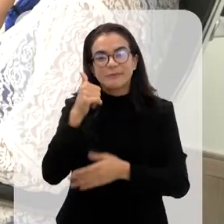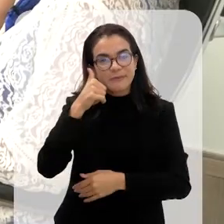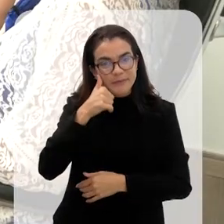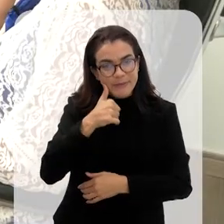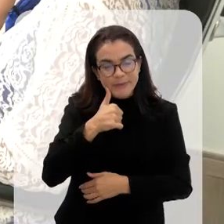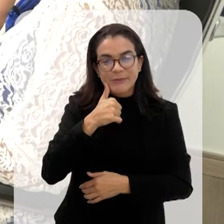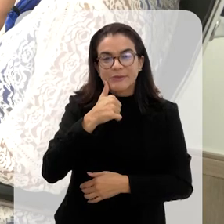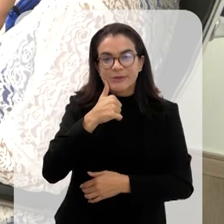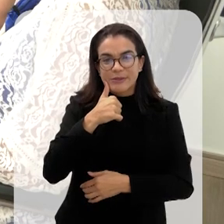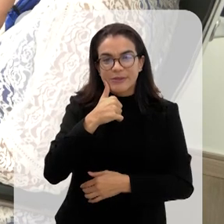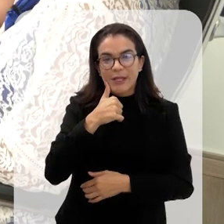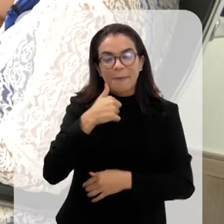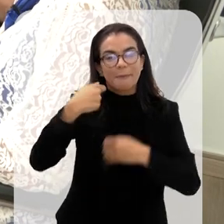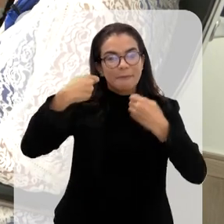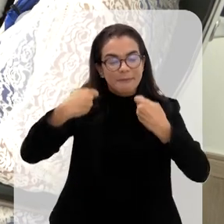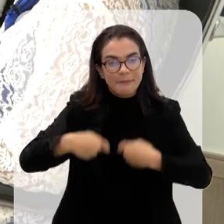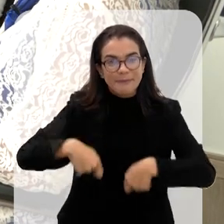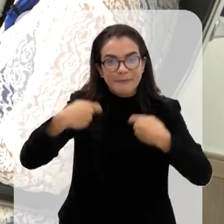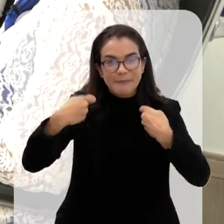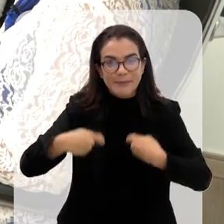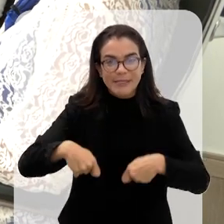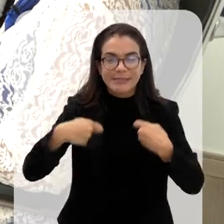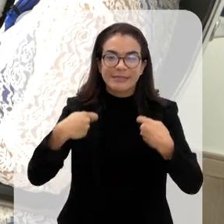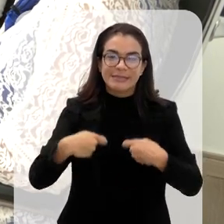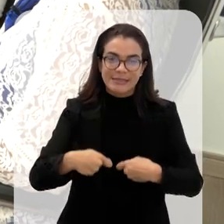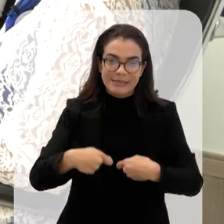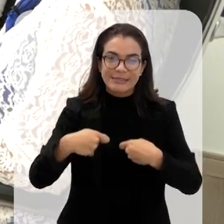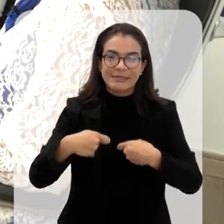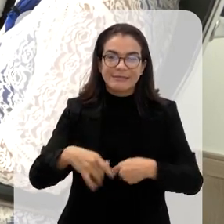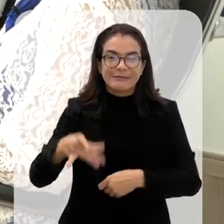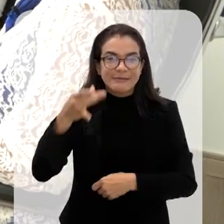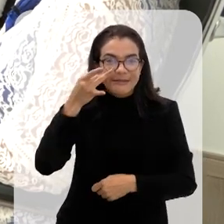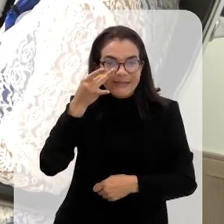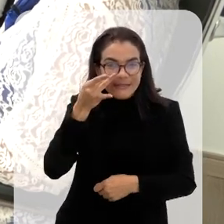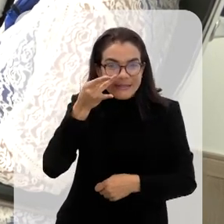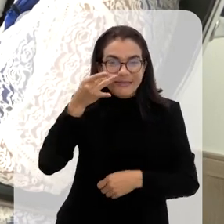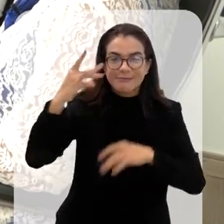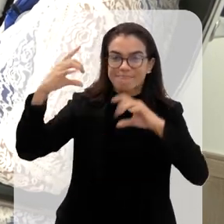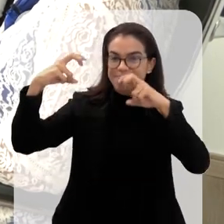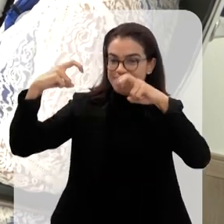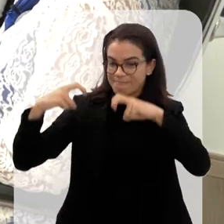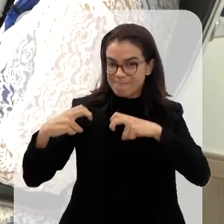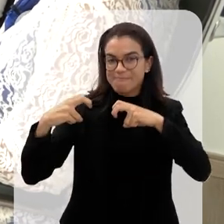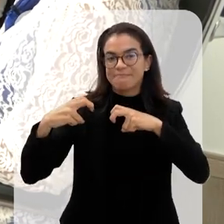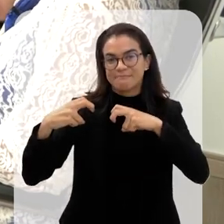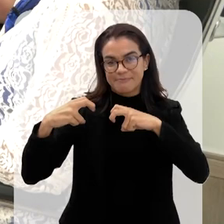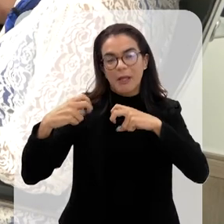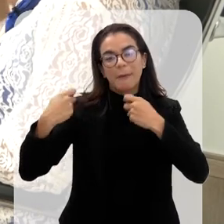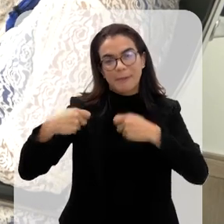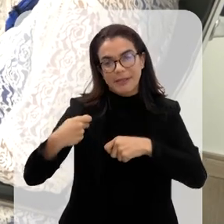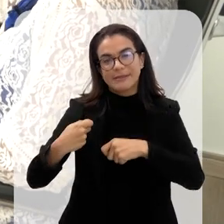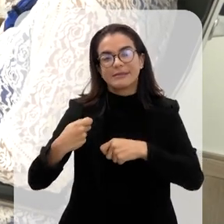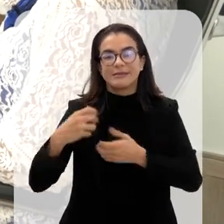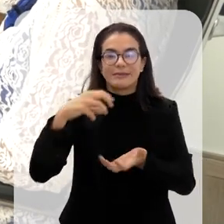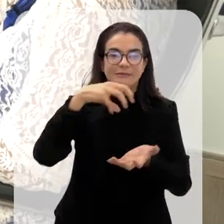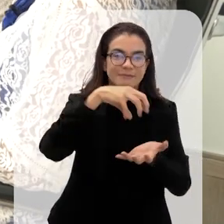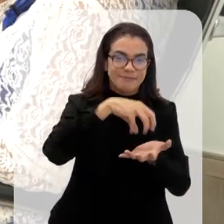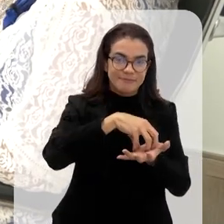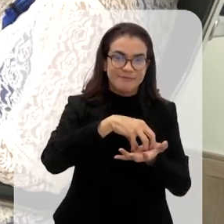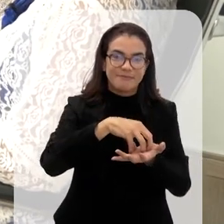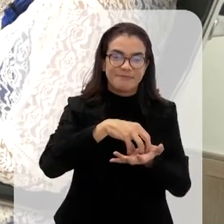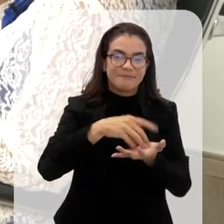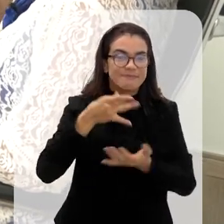Muitas mulheres têm a necessidade de serem ouvidas. Então, elas podem ir a uma